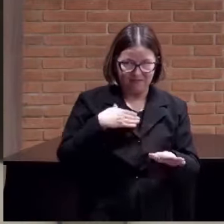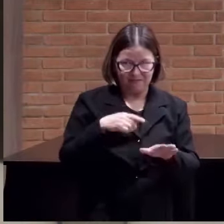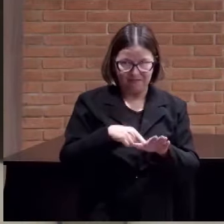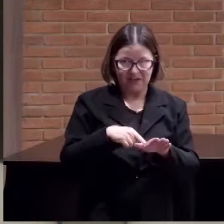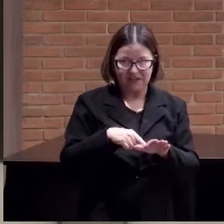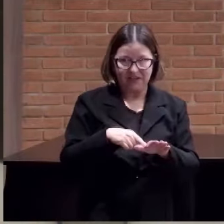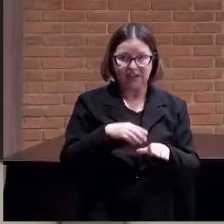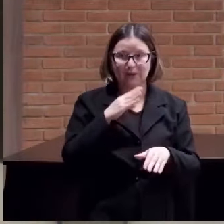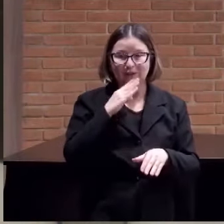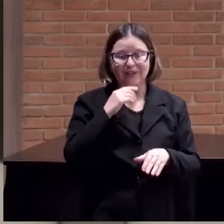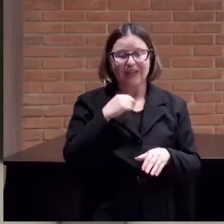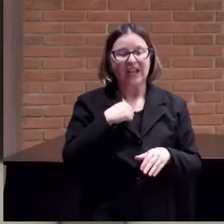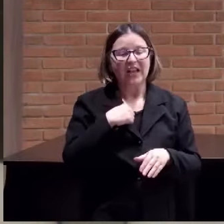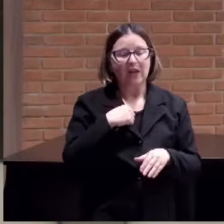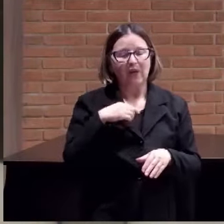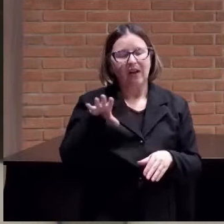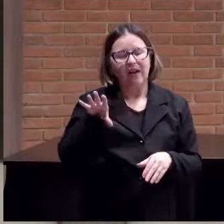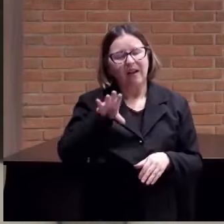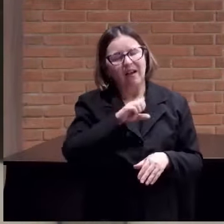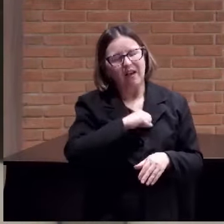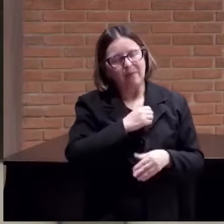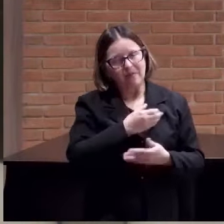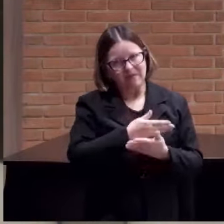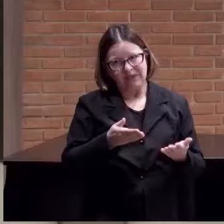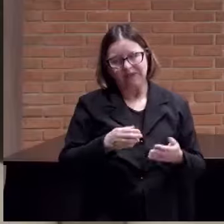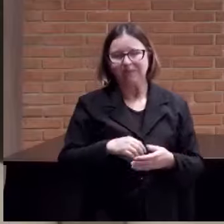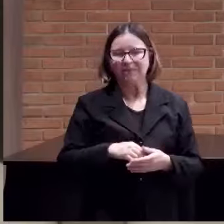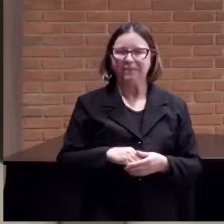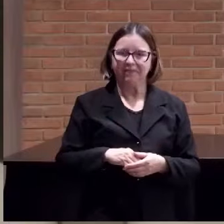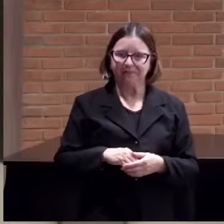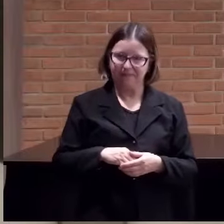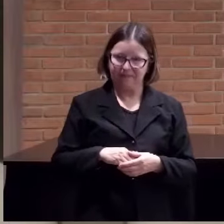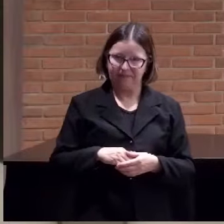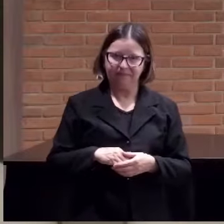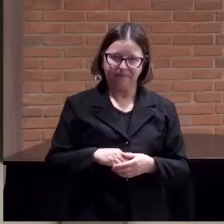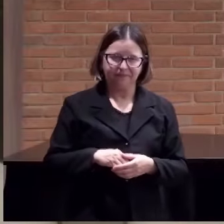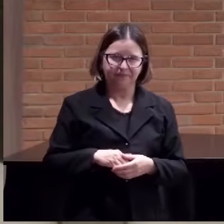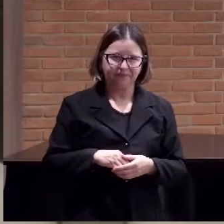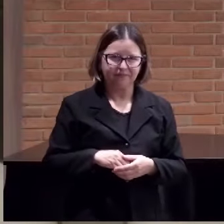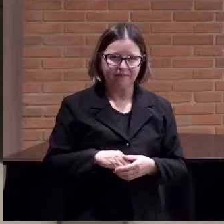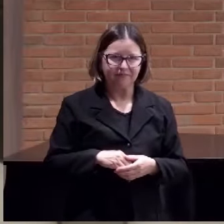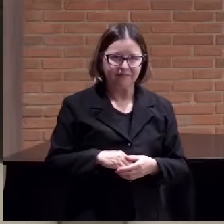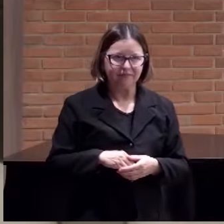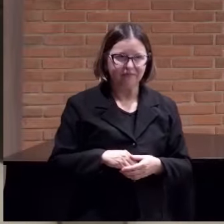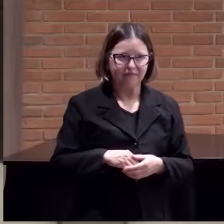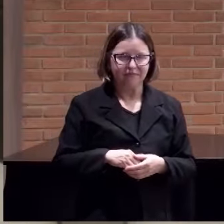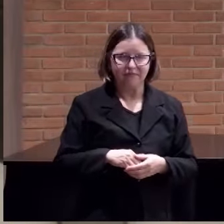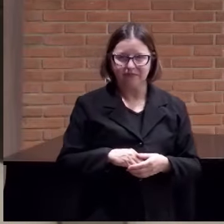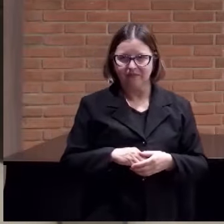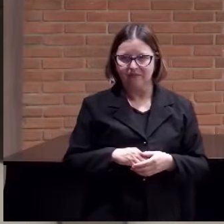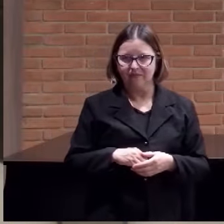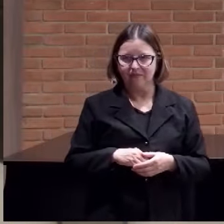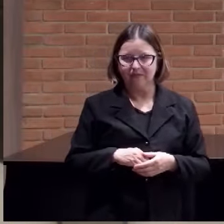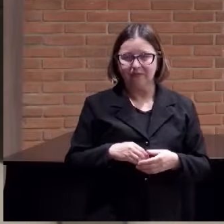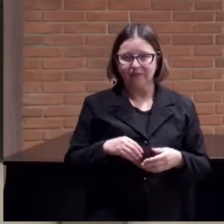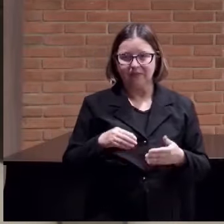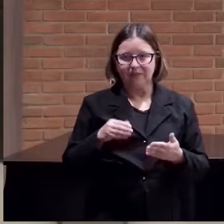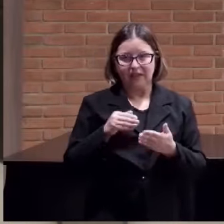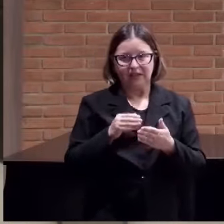Eu não vou mexer nesse vespeiro não aqui, mas aqui é um negócio que eu já tratei alguns anos atrás, mas é